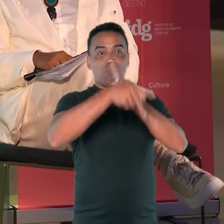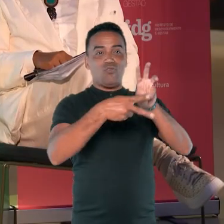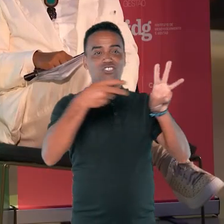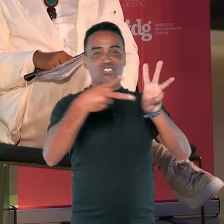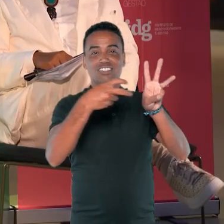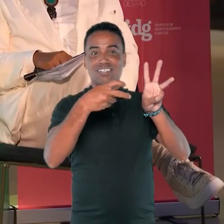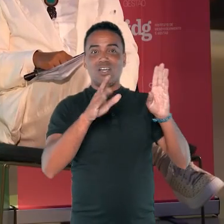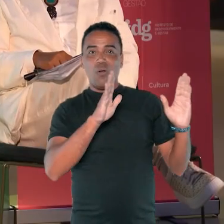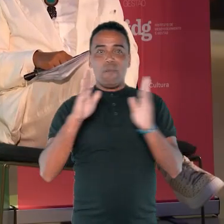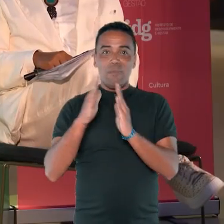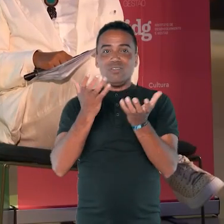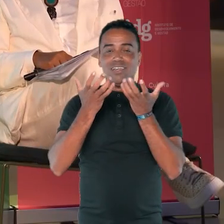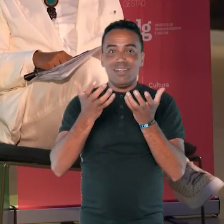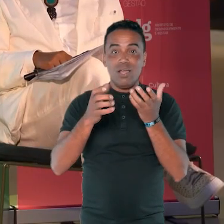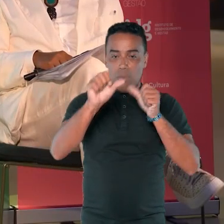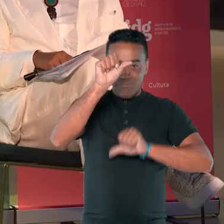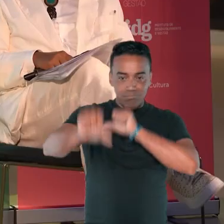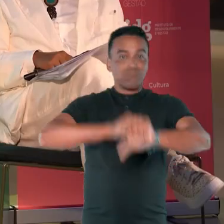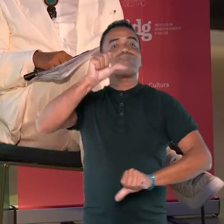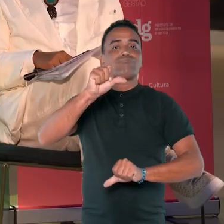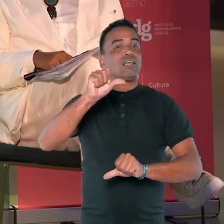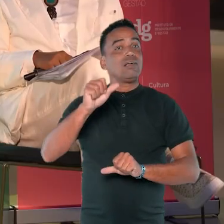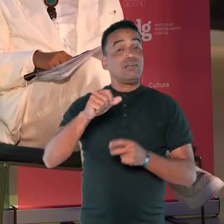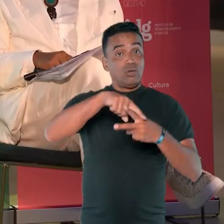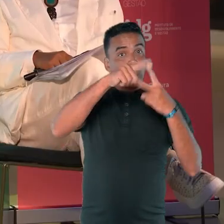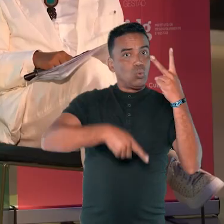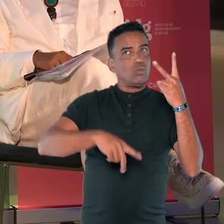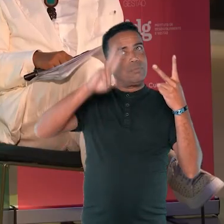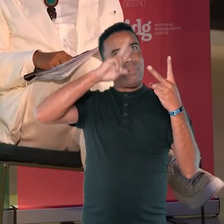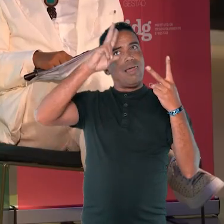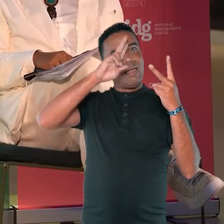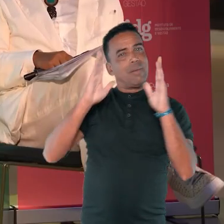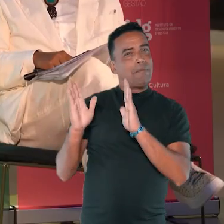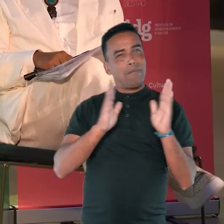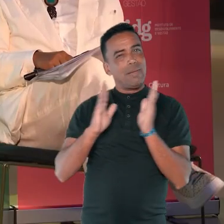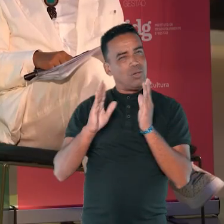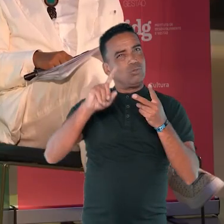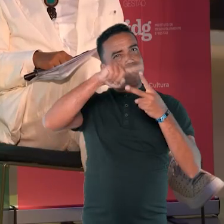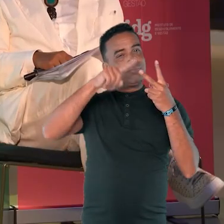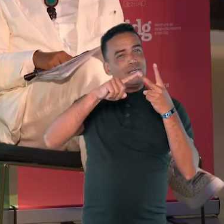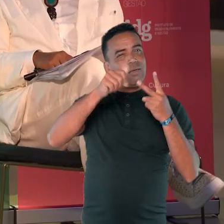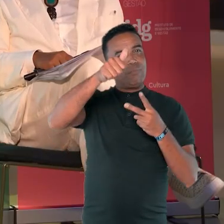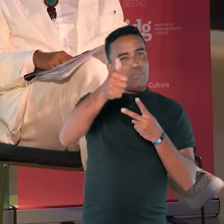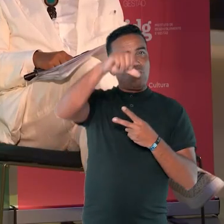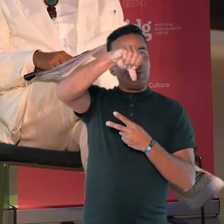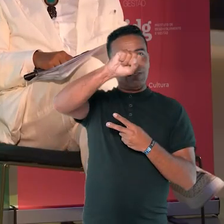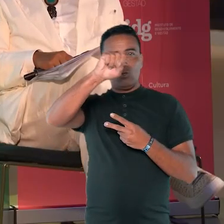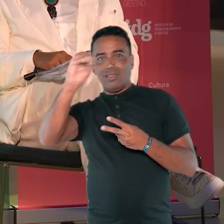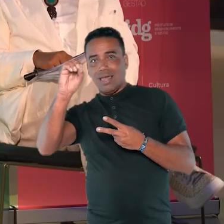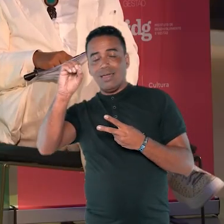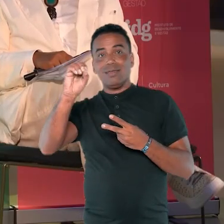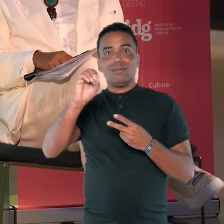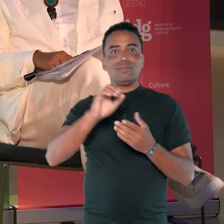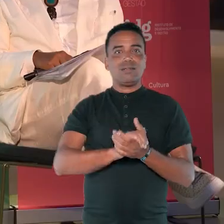momento, a gente queria uma transformação, e 2 coisas me lembram neste período, que, década de 80, a gente estava com o